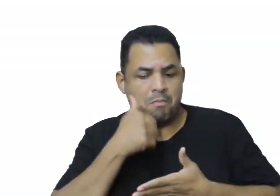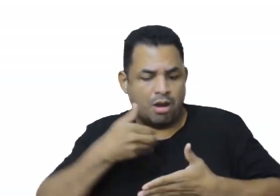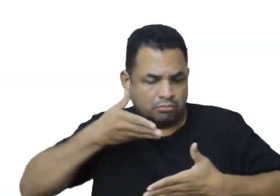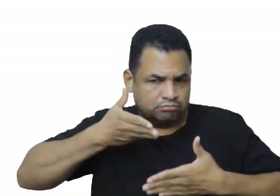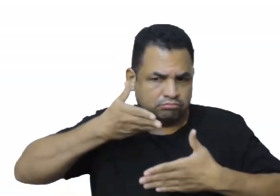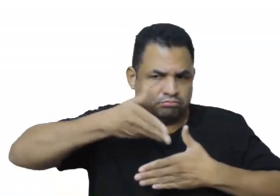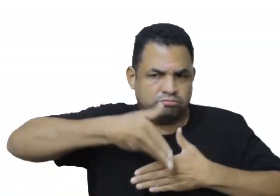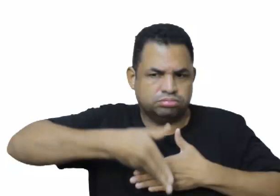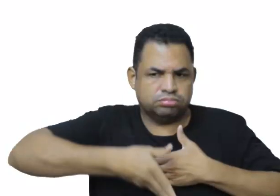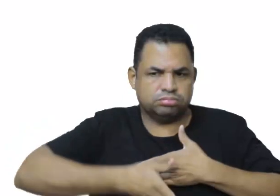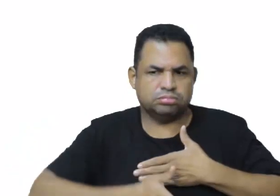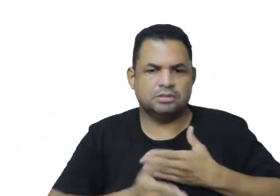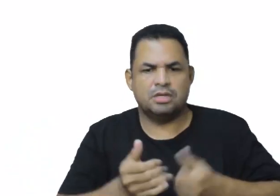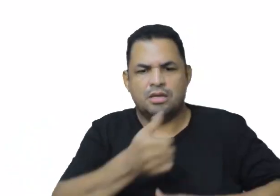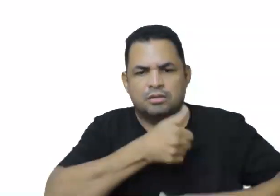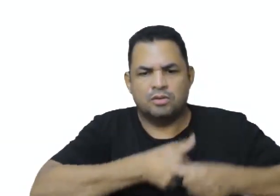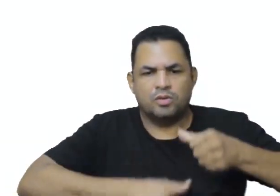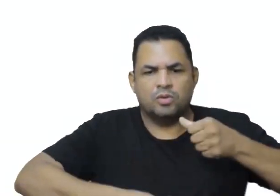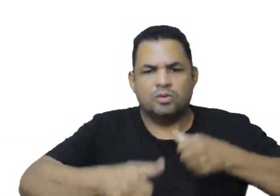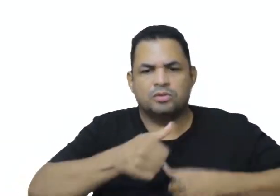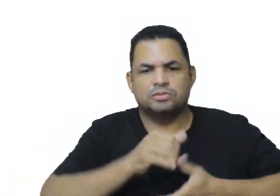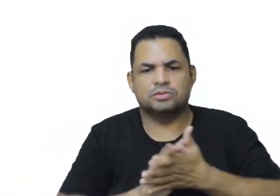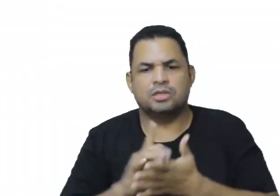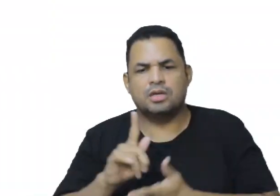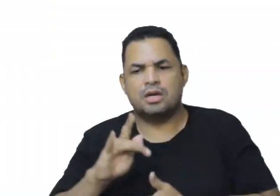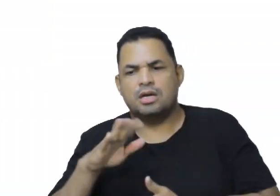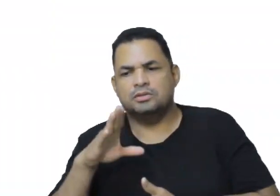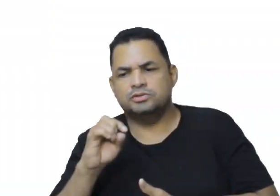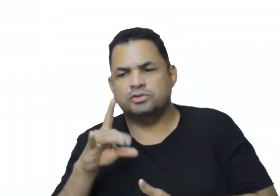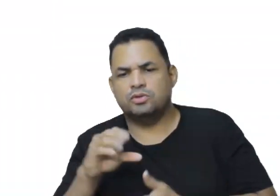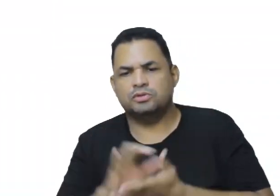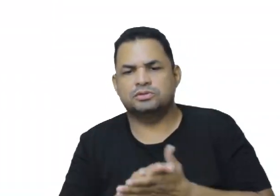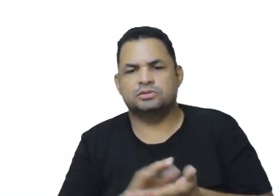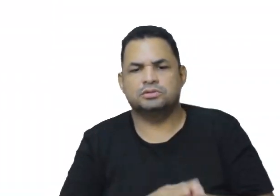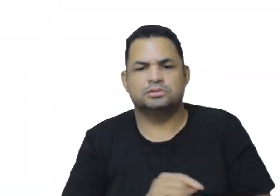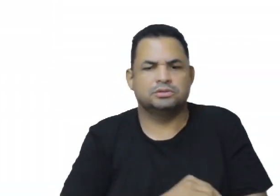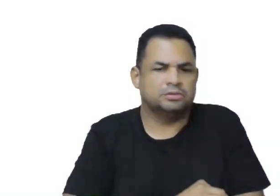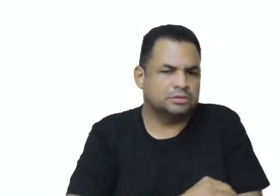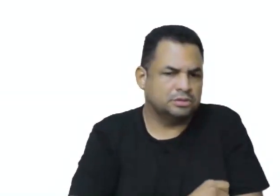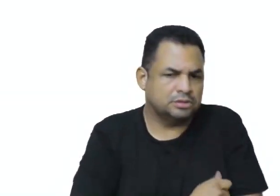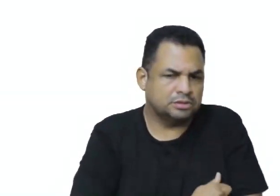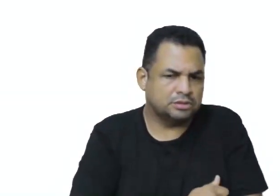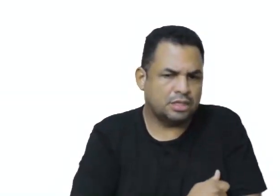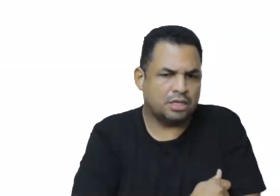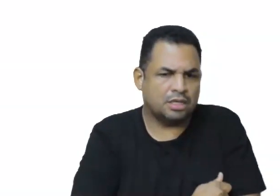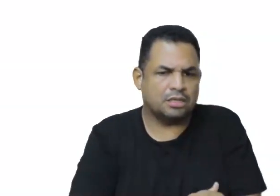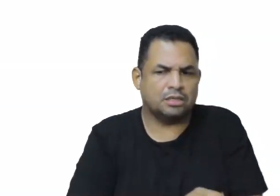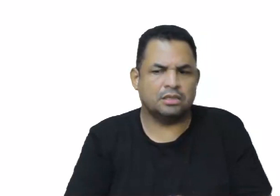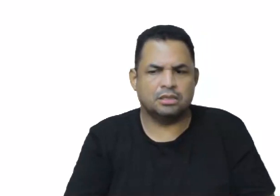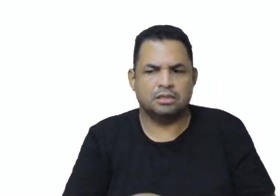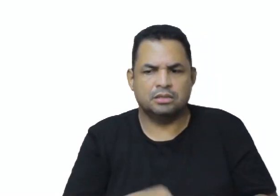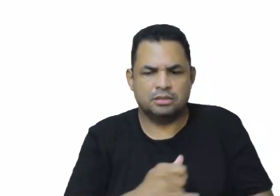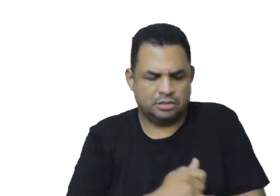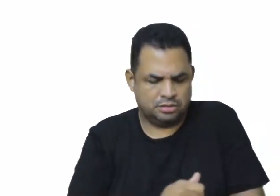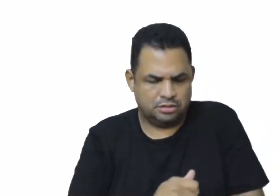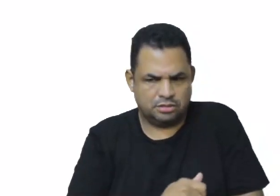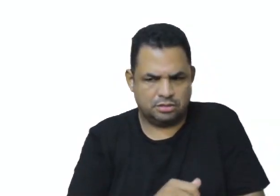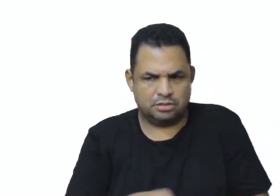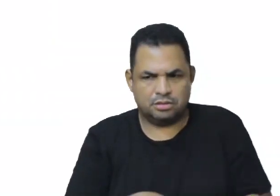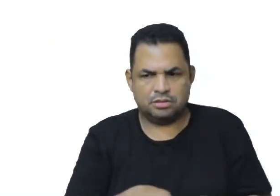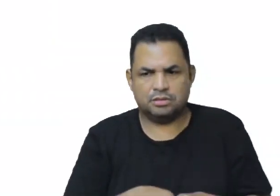e até mesmo as trocas gasosas, sanguíneas entre eles, enfim, tudo que o feto, né,